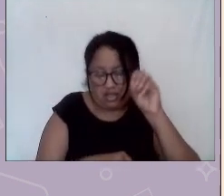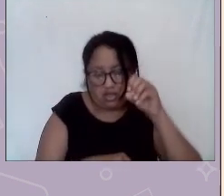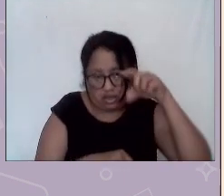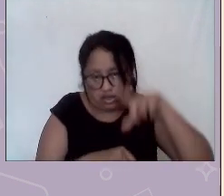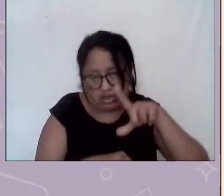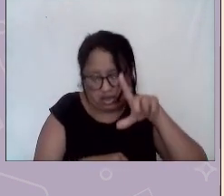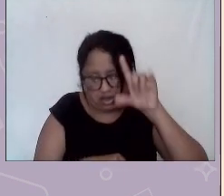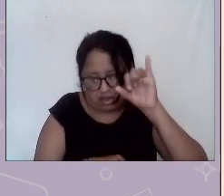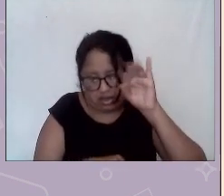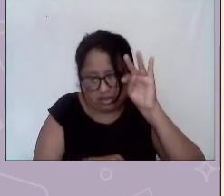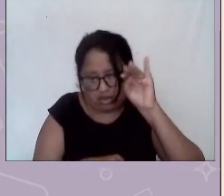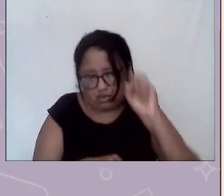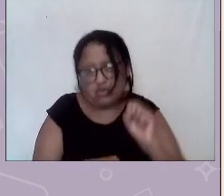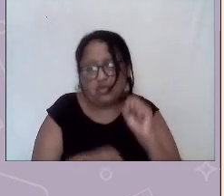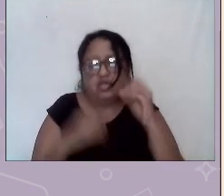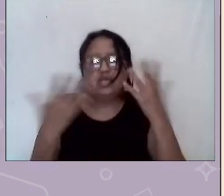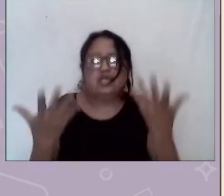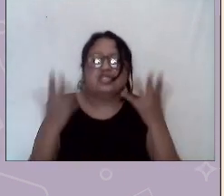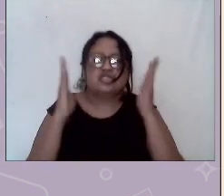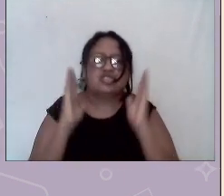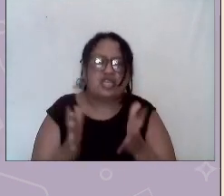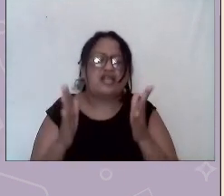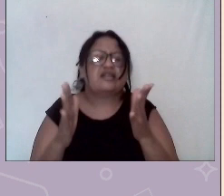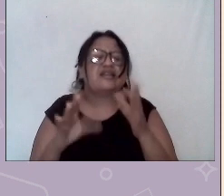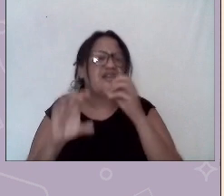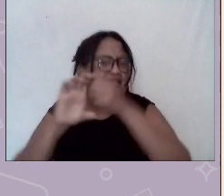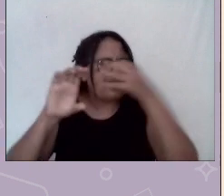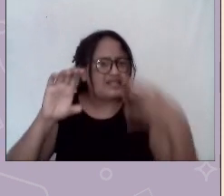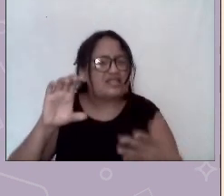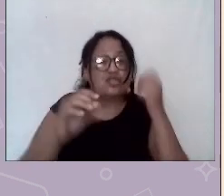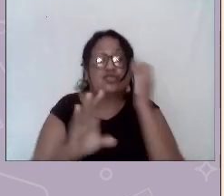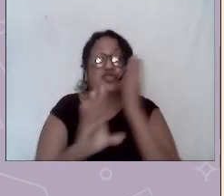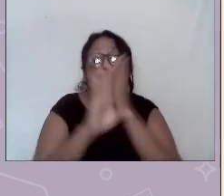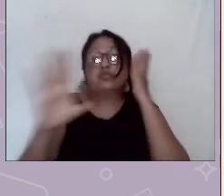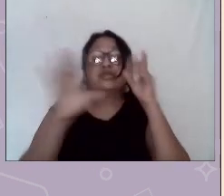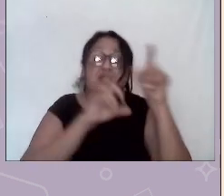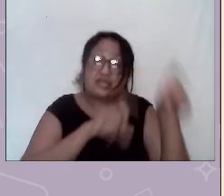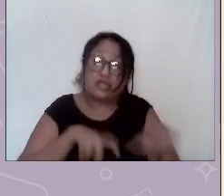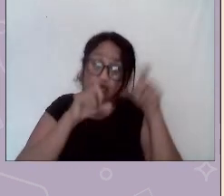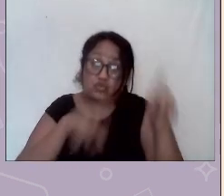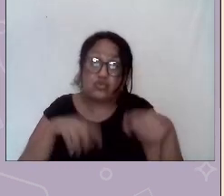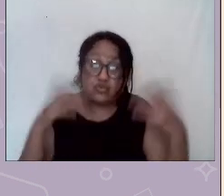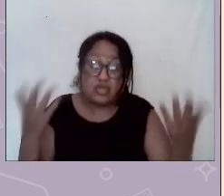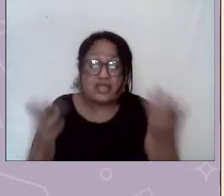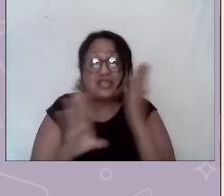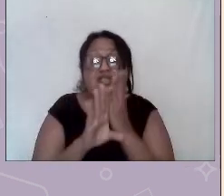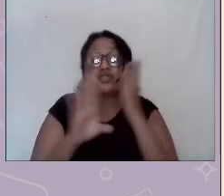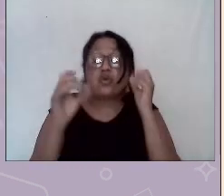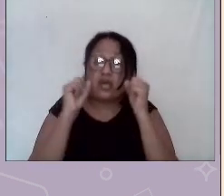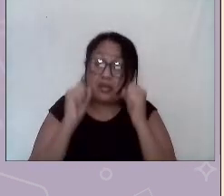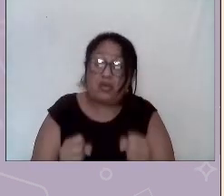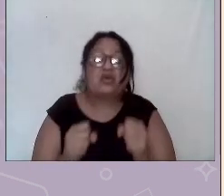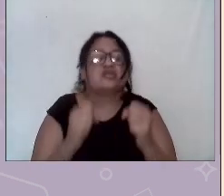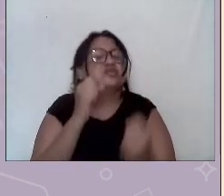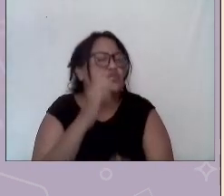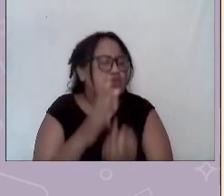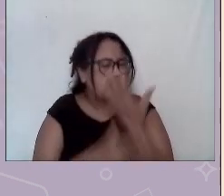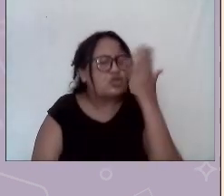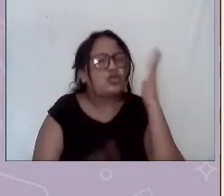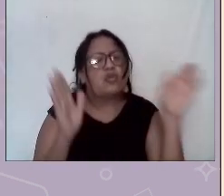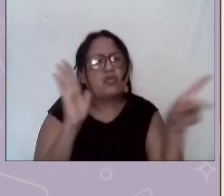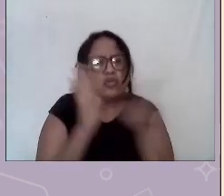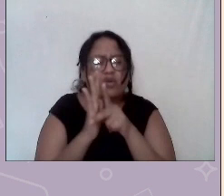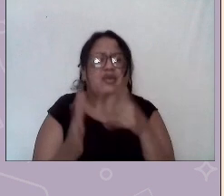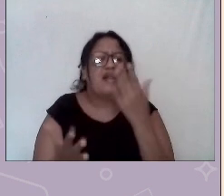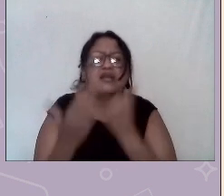com o descobrimento da agricultura o homem descobre que pode produzir o seu próprio alimento e que